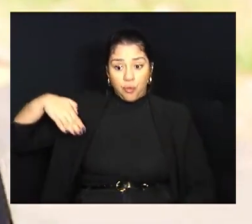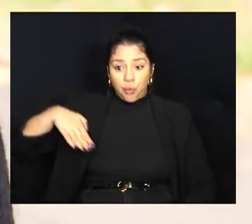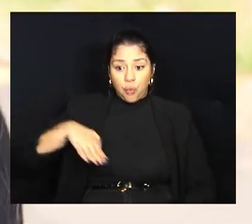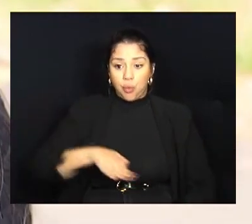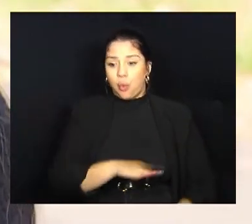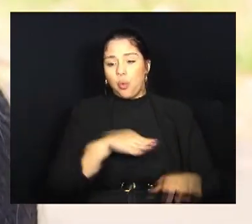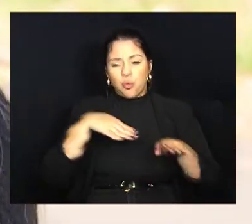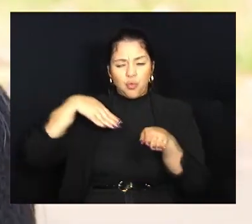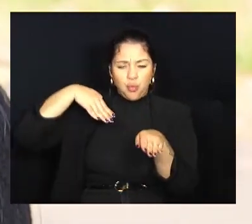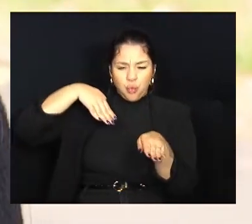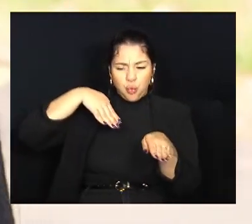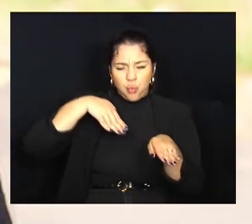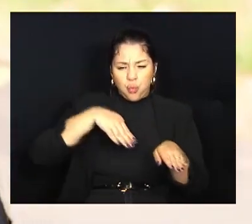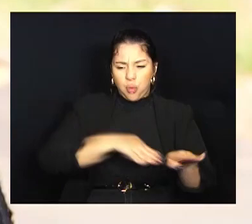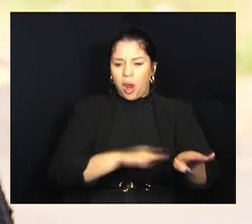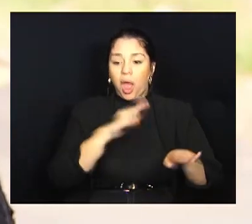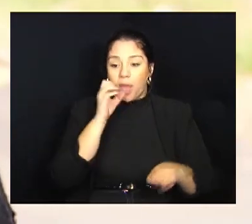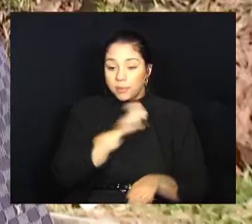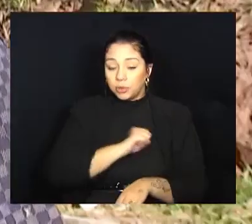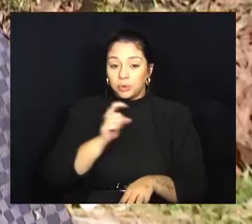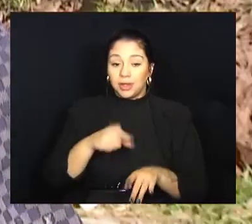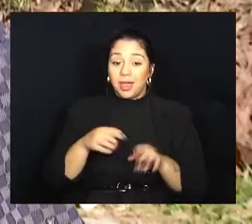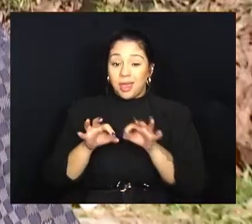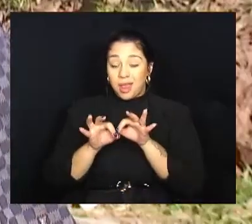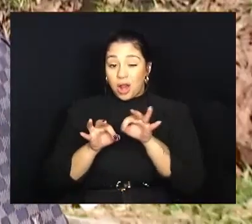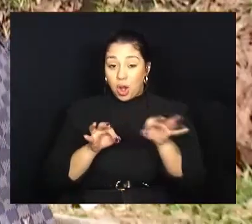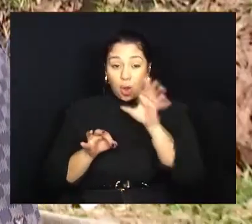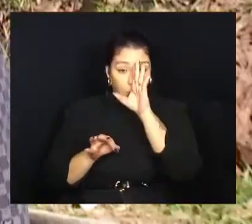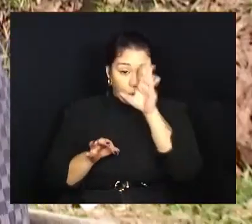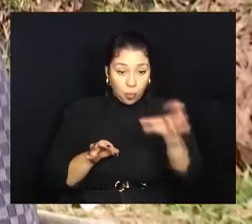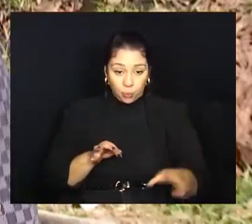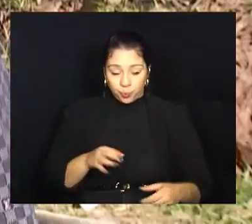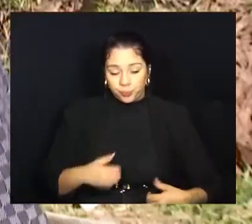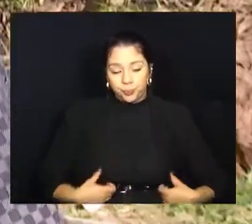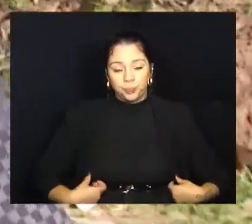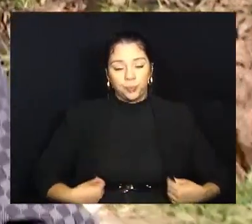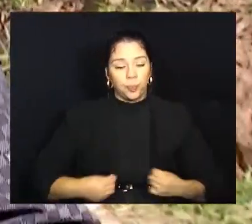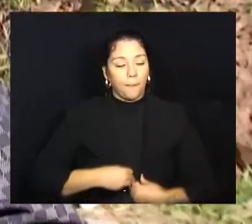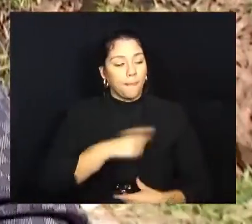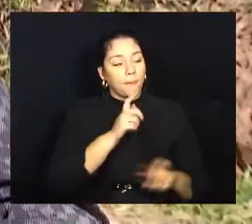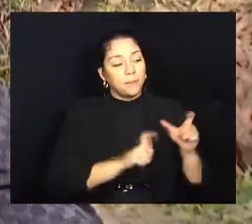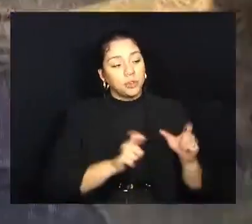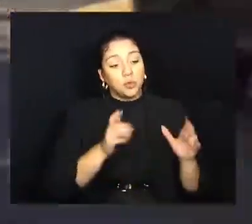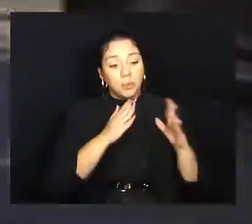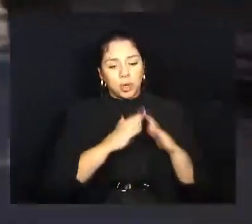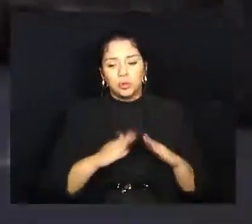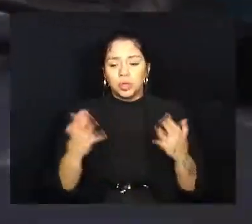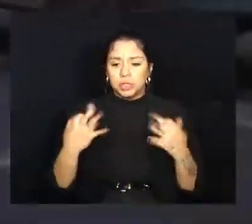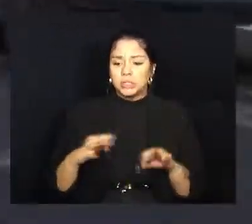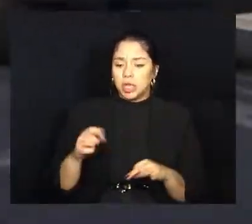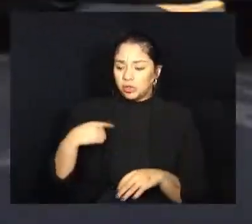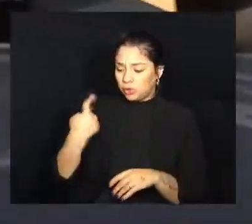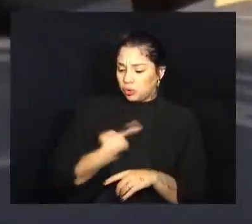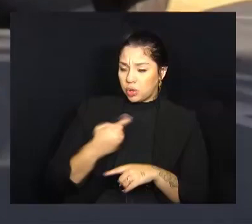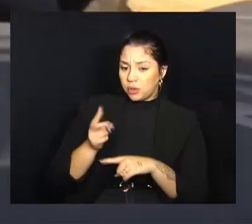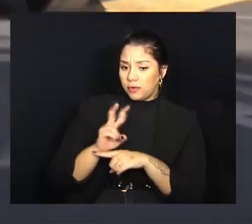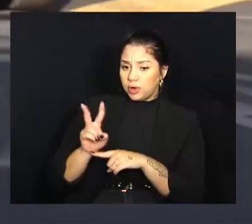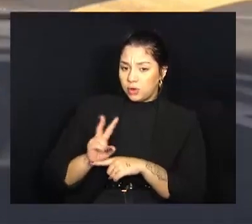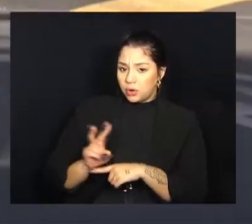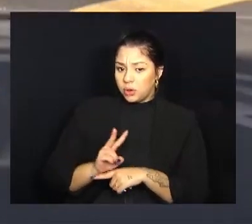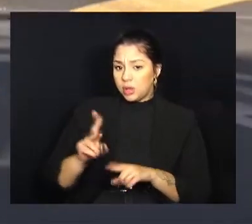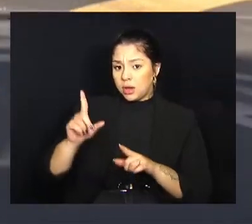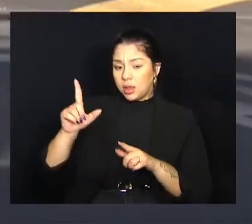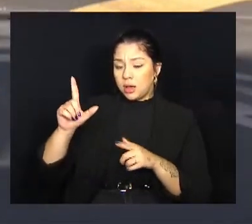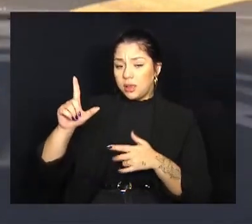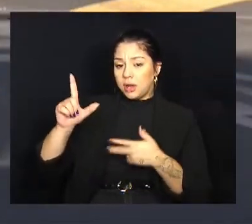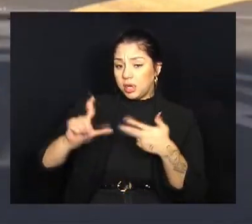alta velocidade. Já vinham desde lá de cima, correndo. Eu acho que os moradores estão certos em reivindicar. Nós, como fiscalizadores, legisladores, hoje,